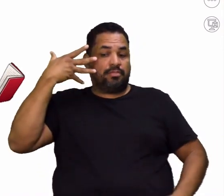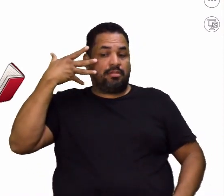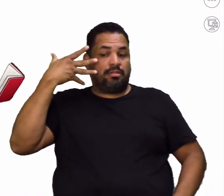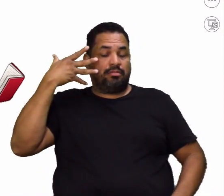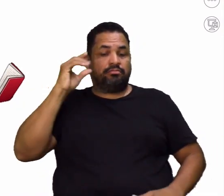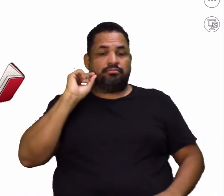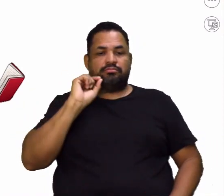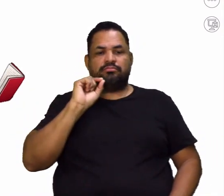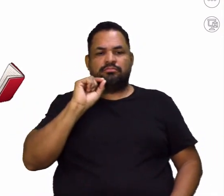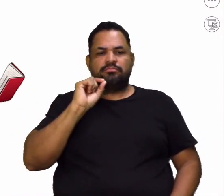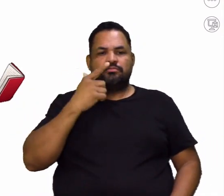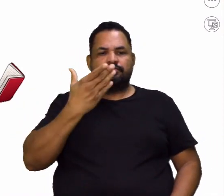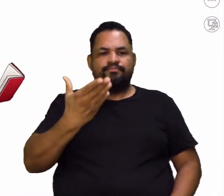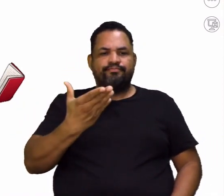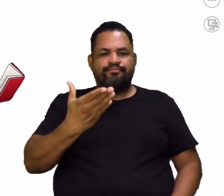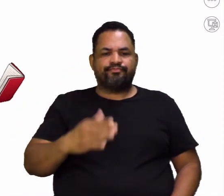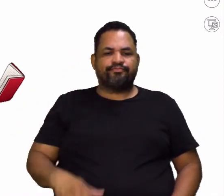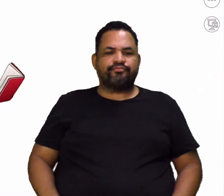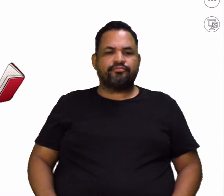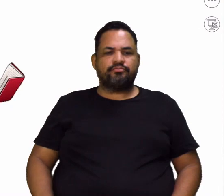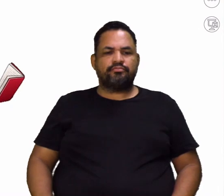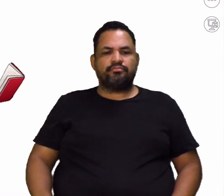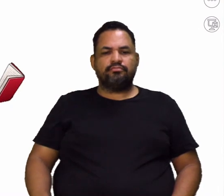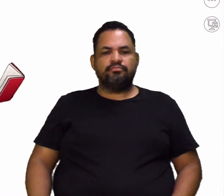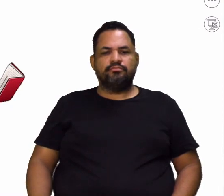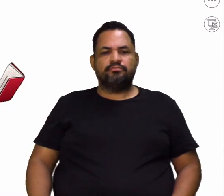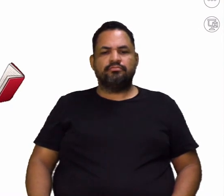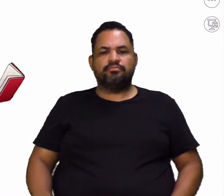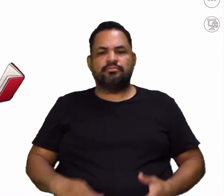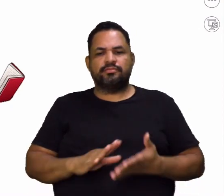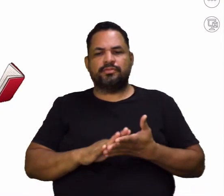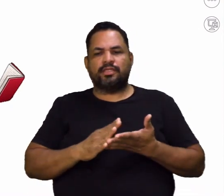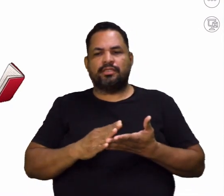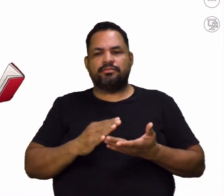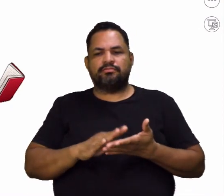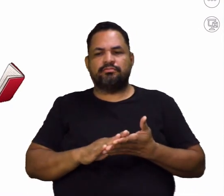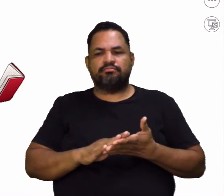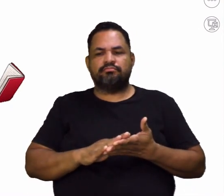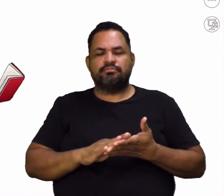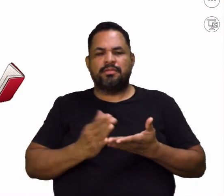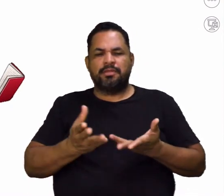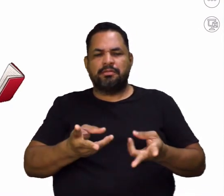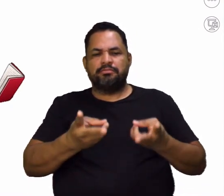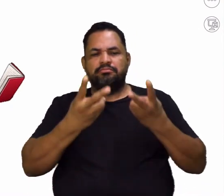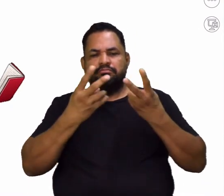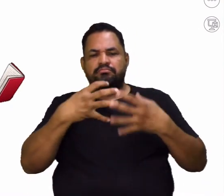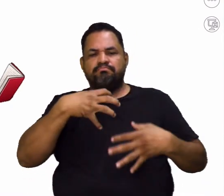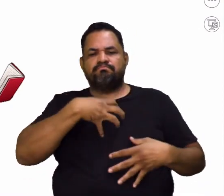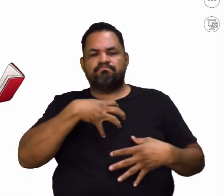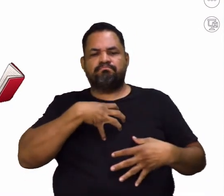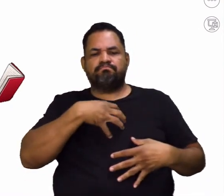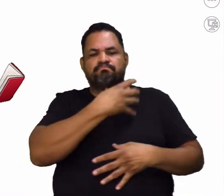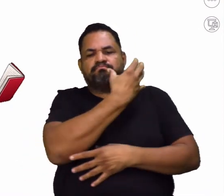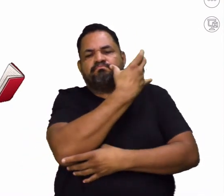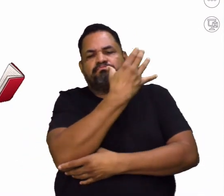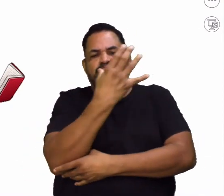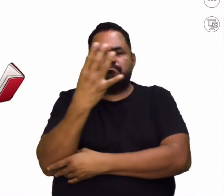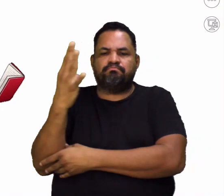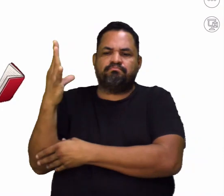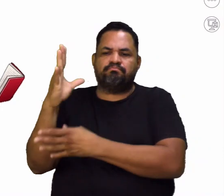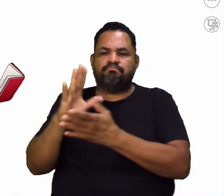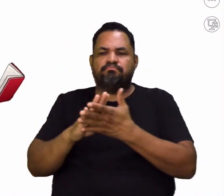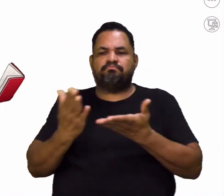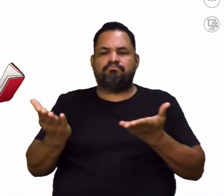os efeitos Mais fugidos Importa captar a sensação da paisagem